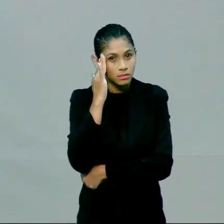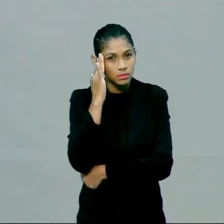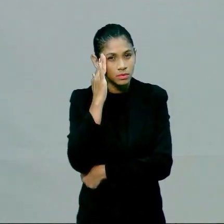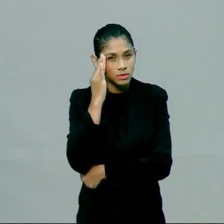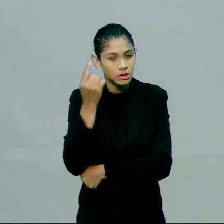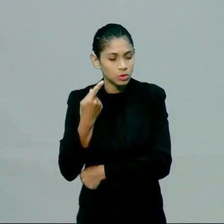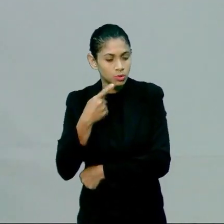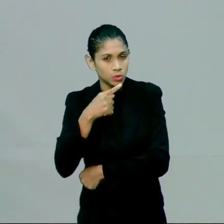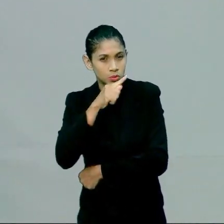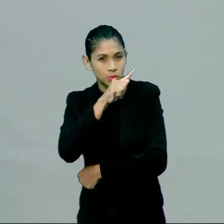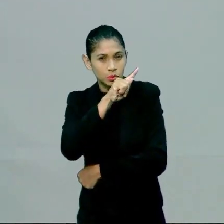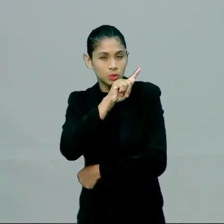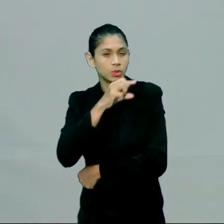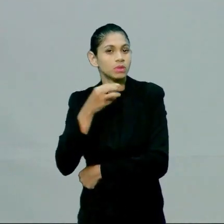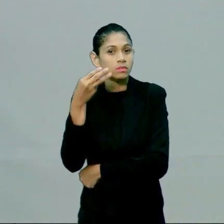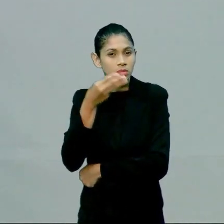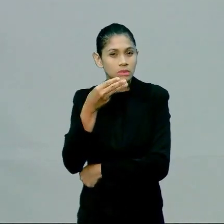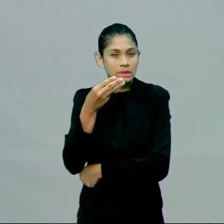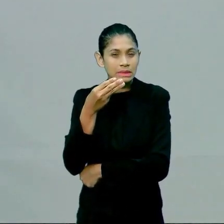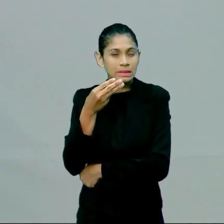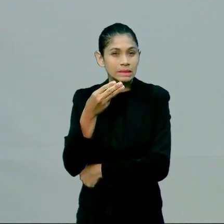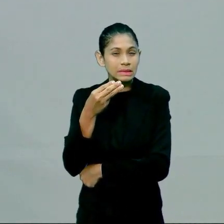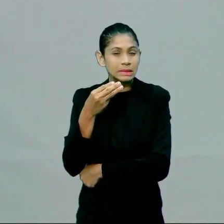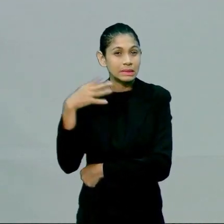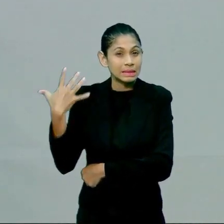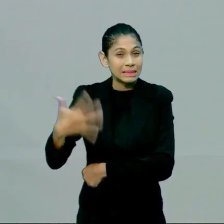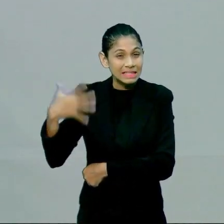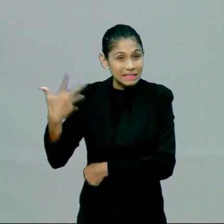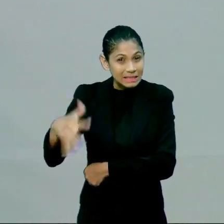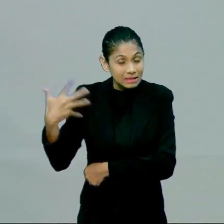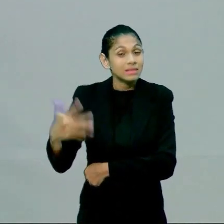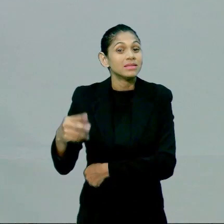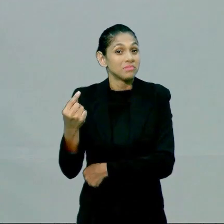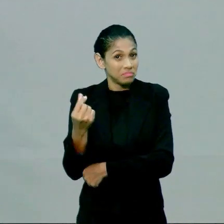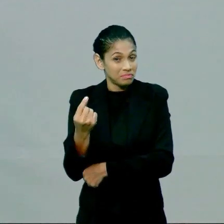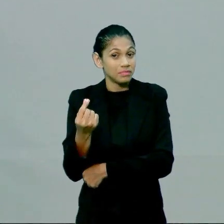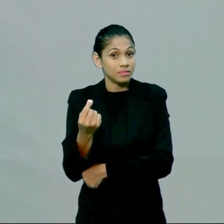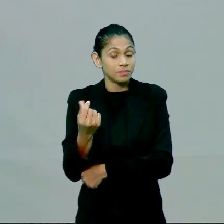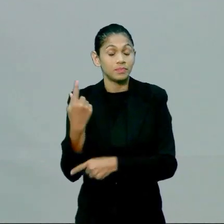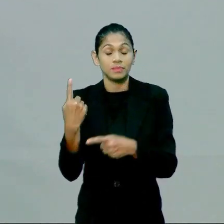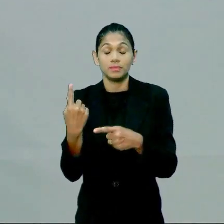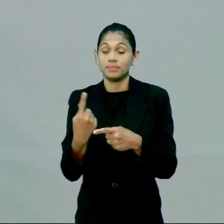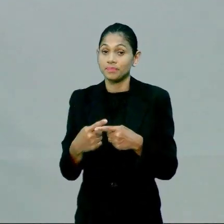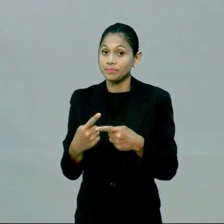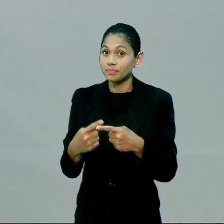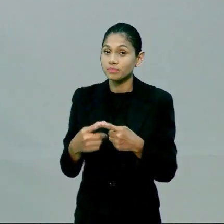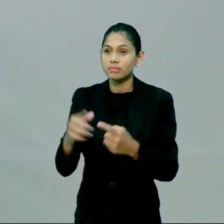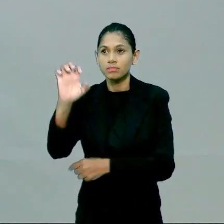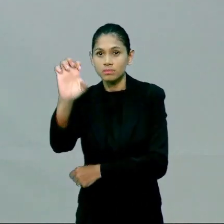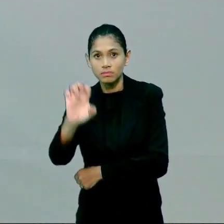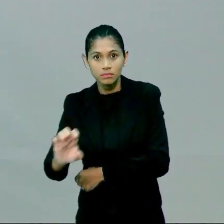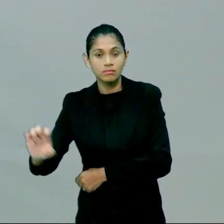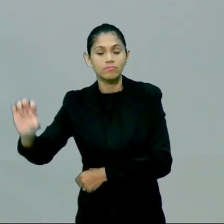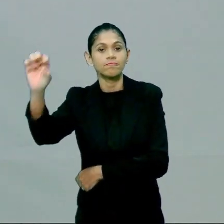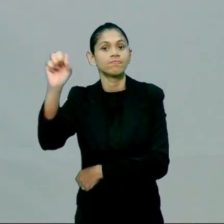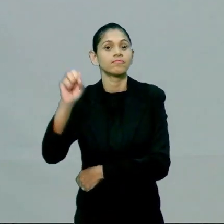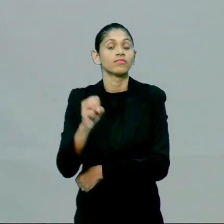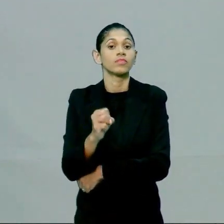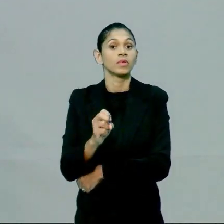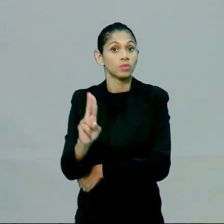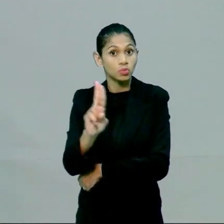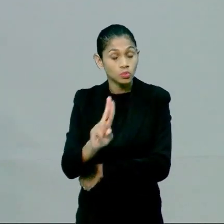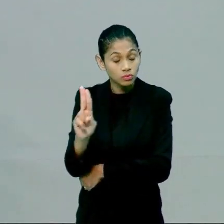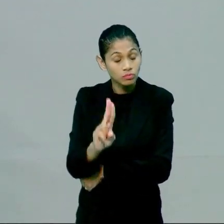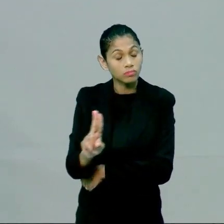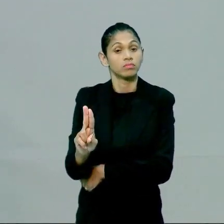caro, né? Inclusive, à época do Brasil colônia, a Europa, né, consumia bastante esse produto e